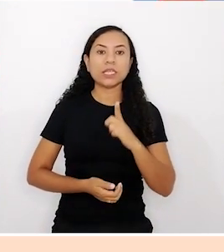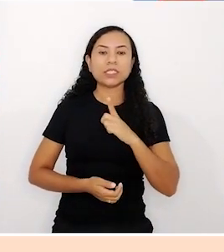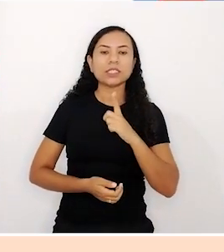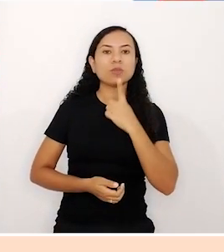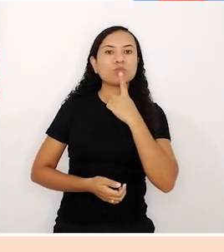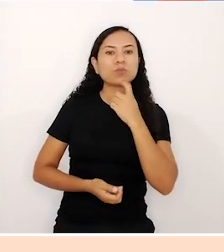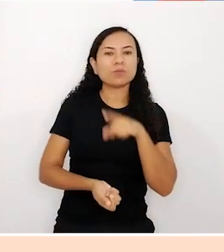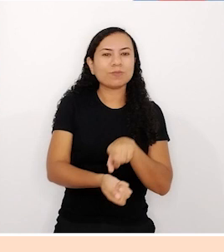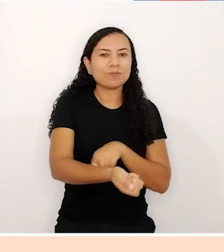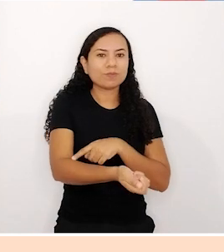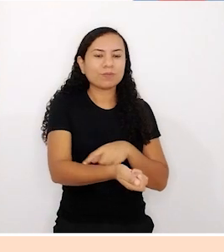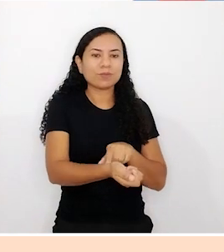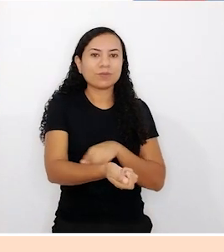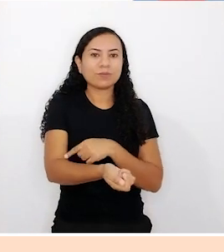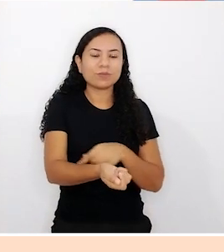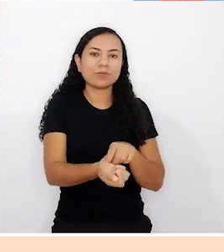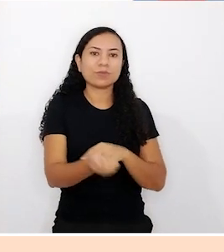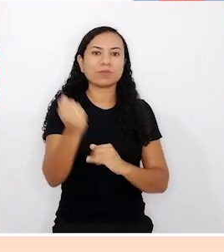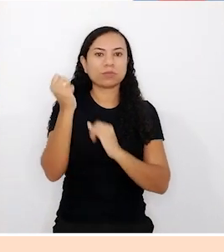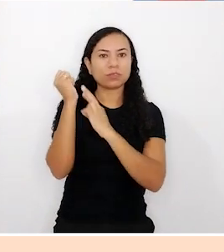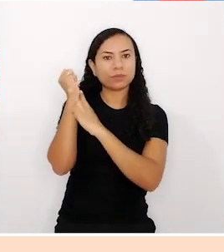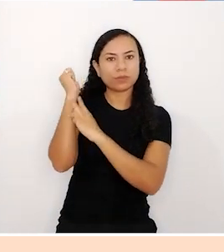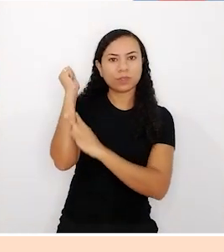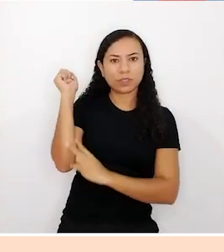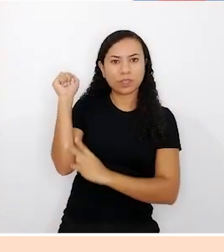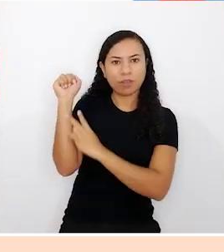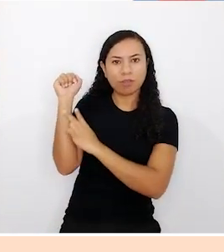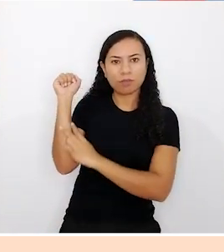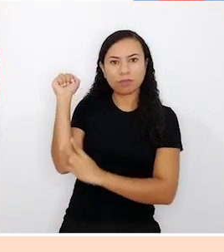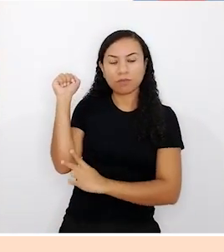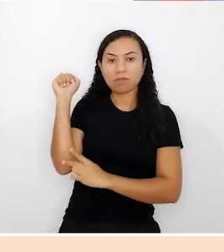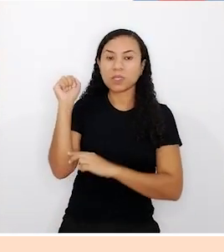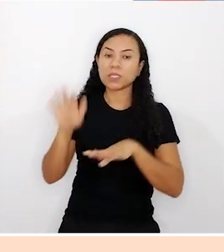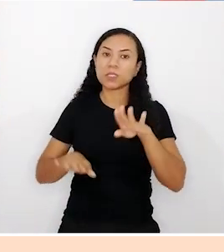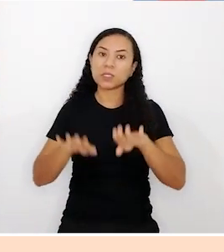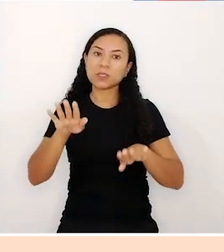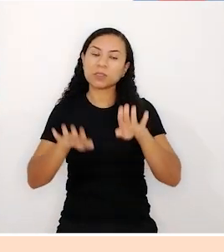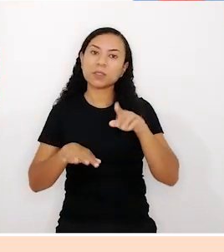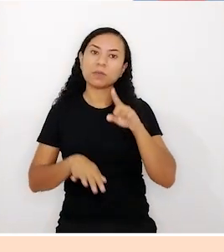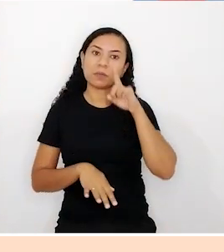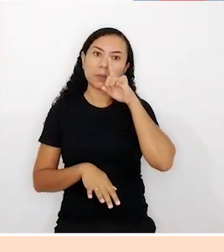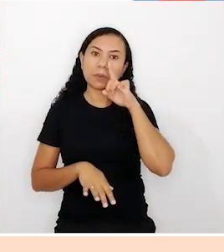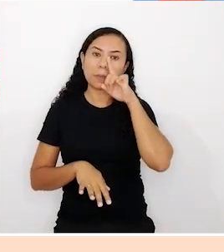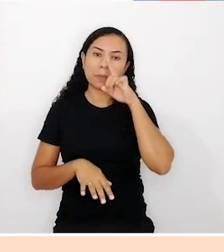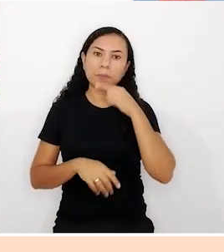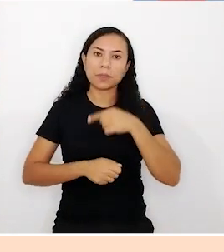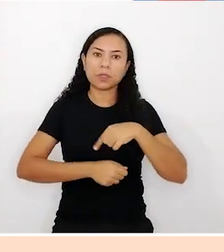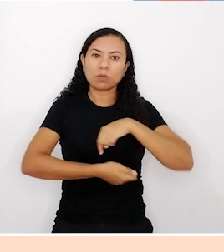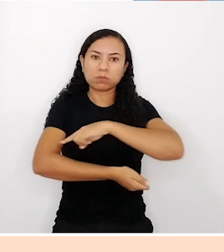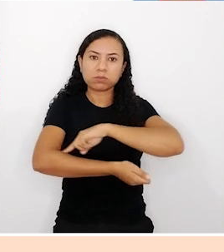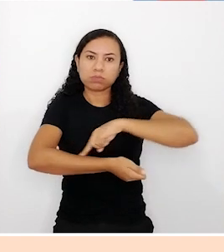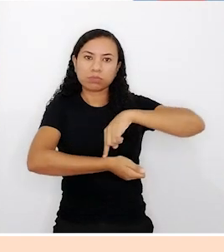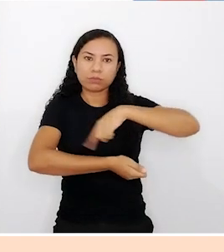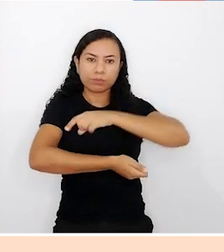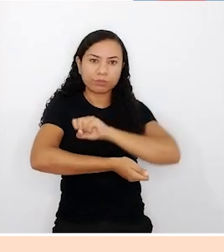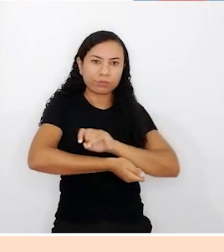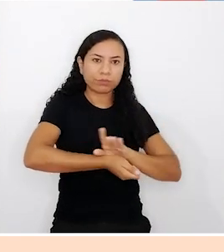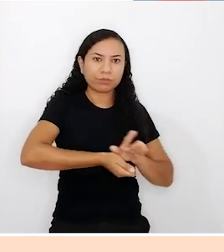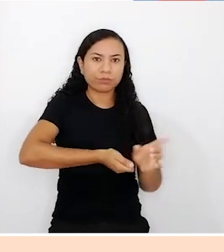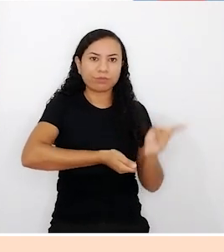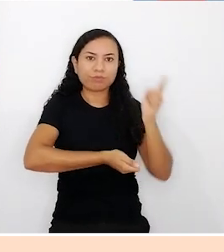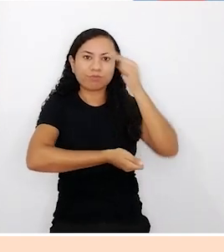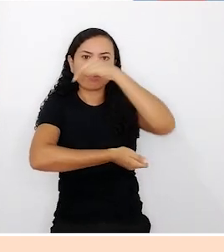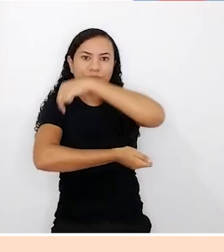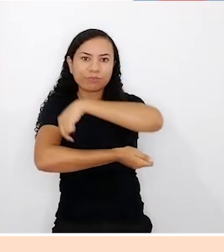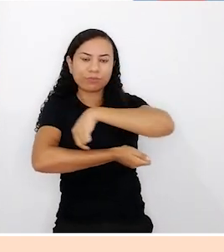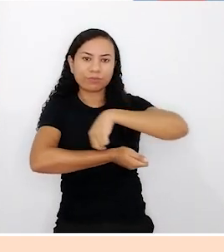sangue nas veias corre risco de voltar pelo vaso. Para impedir isso, nós temos